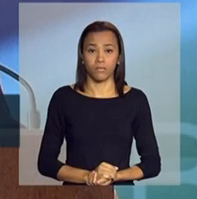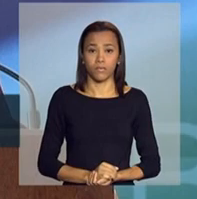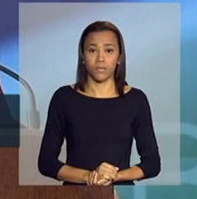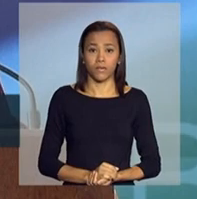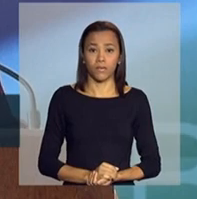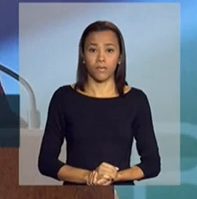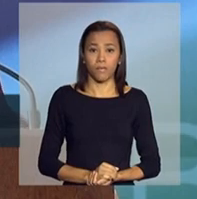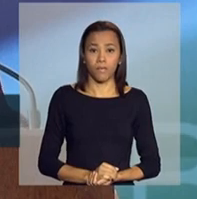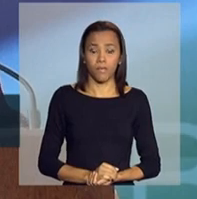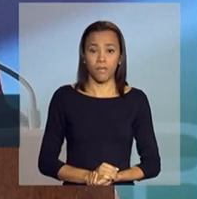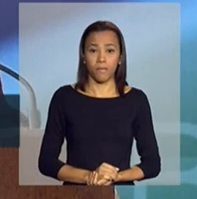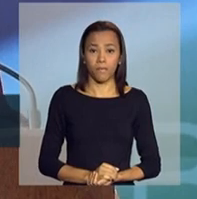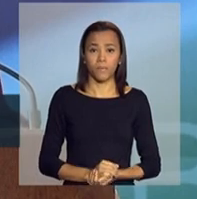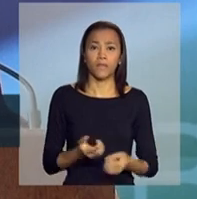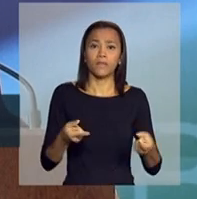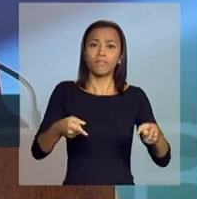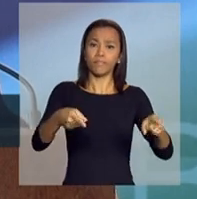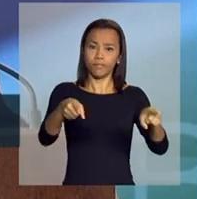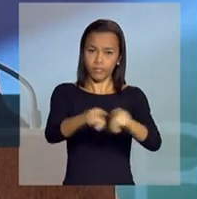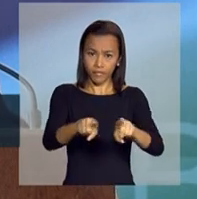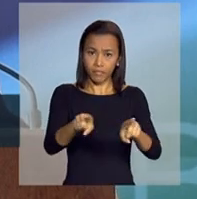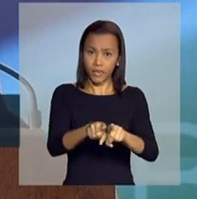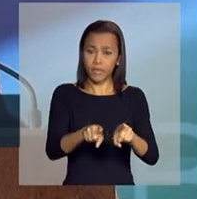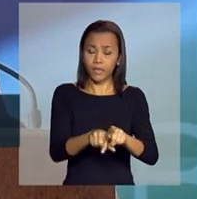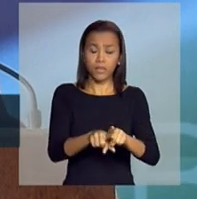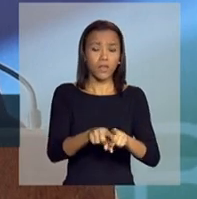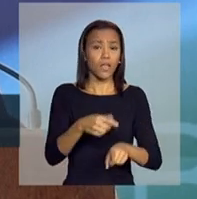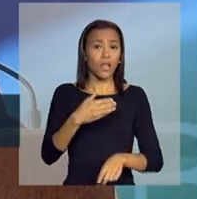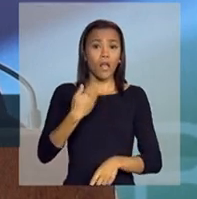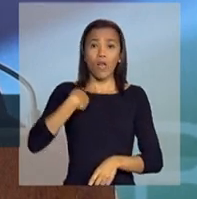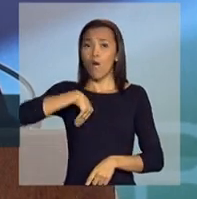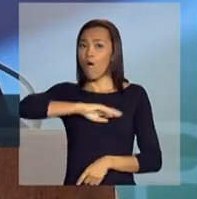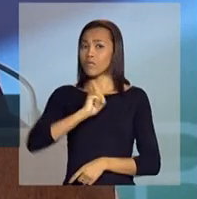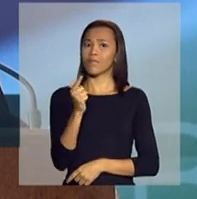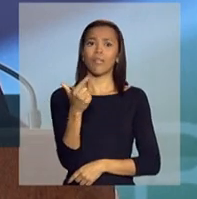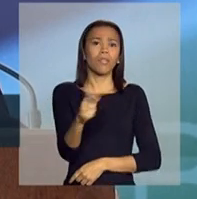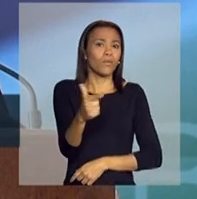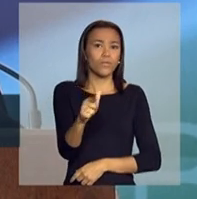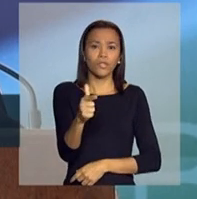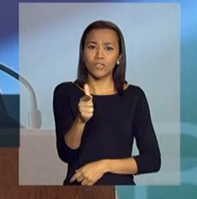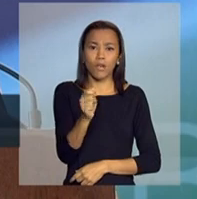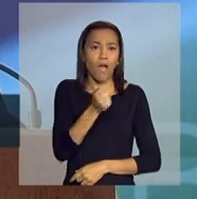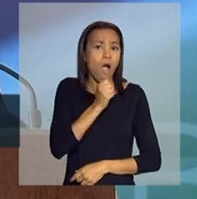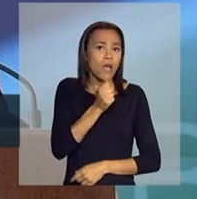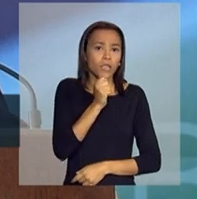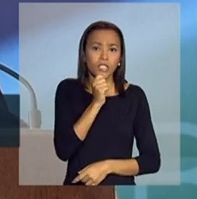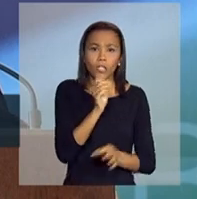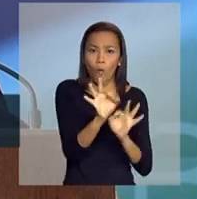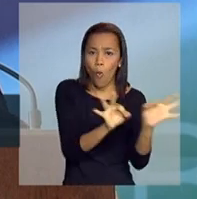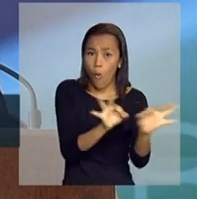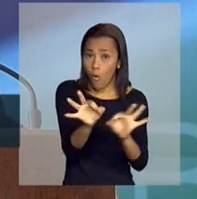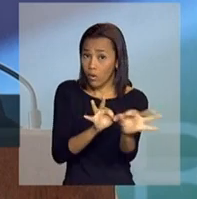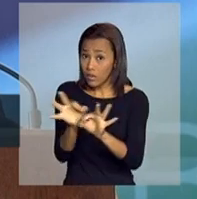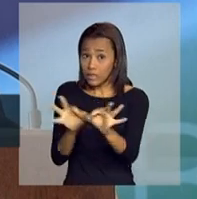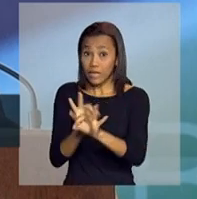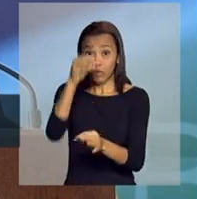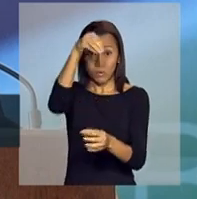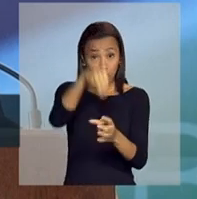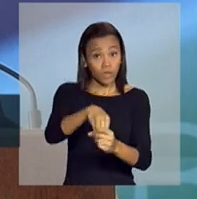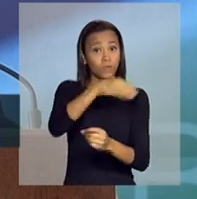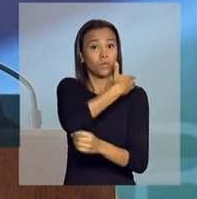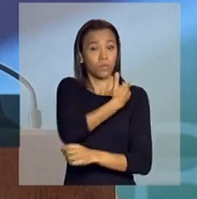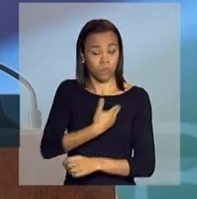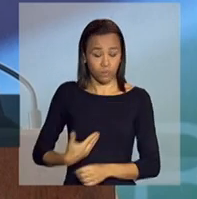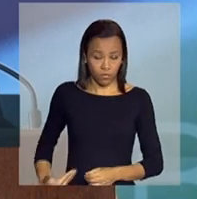E também não tínhamos estruturado dentro do Estado